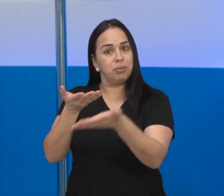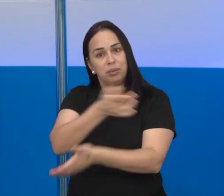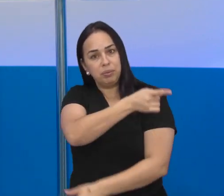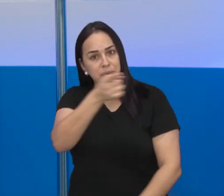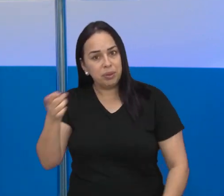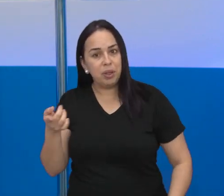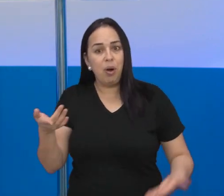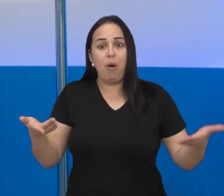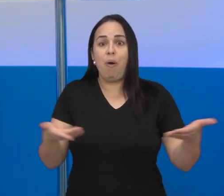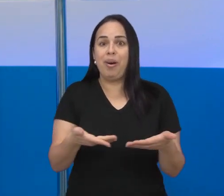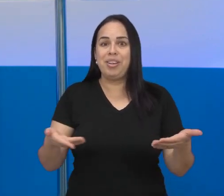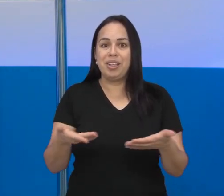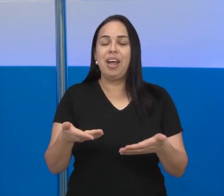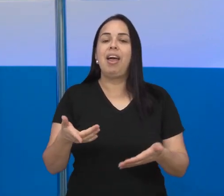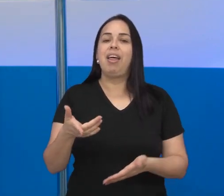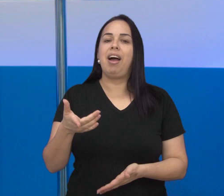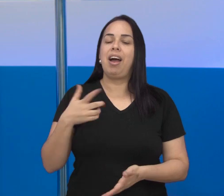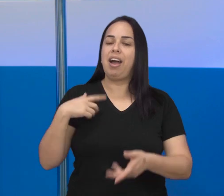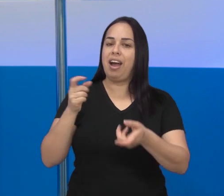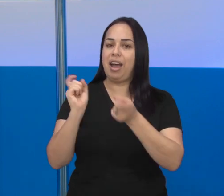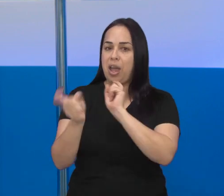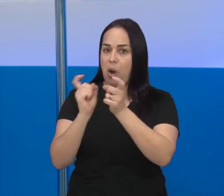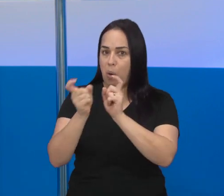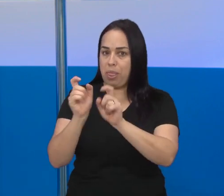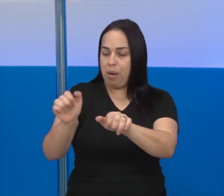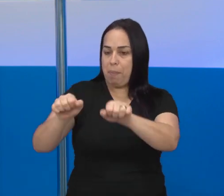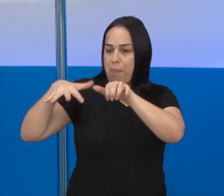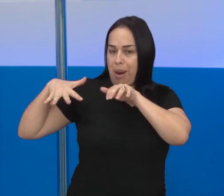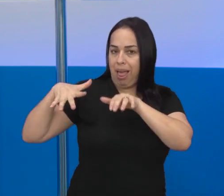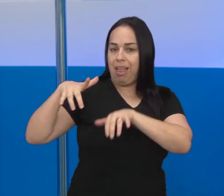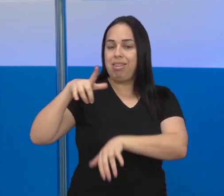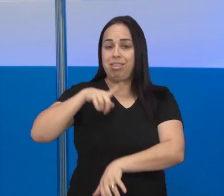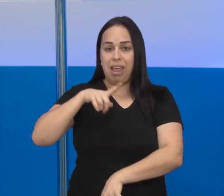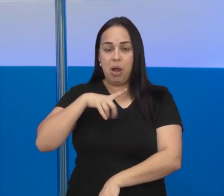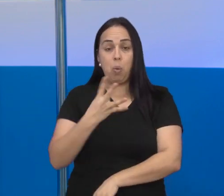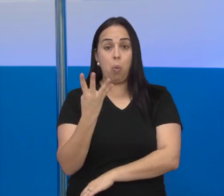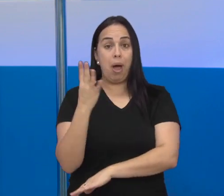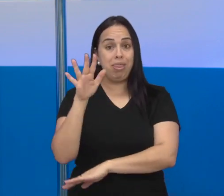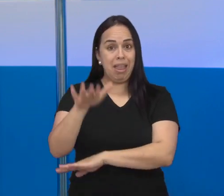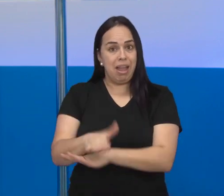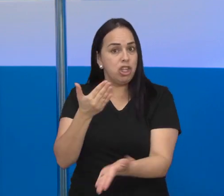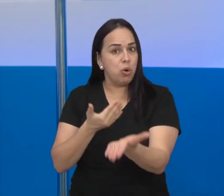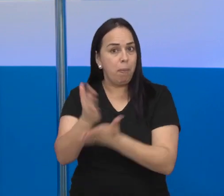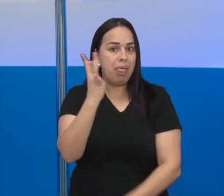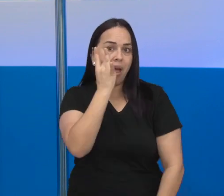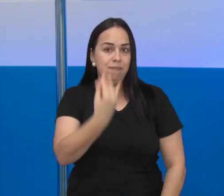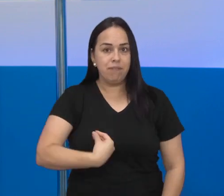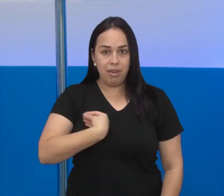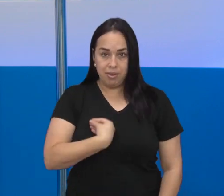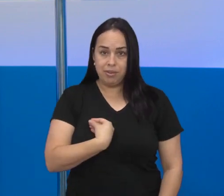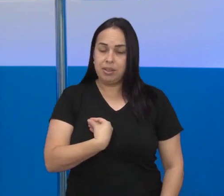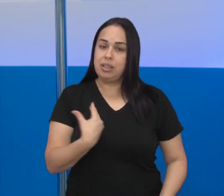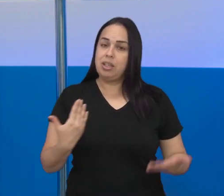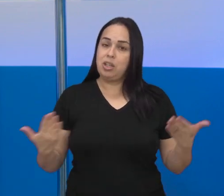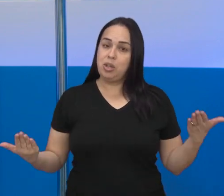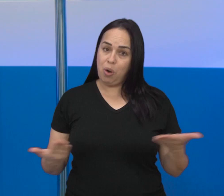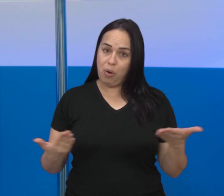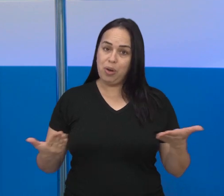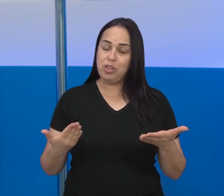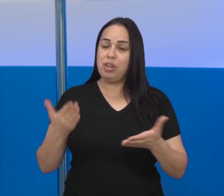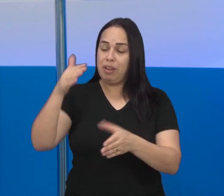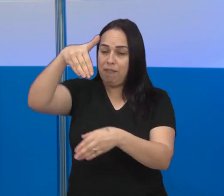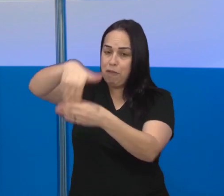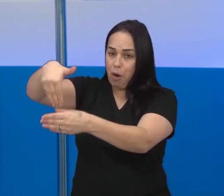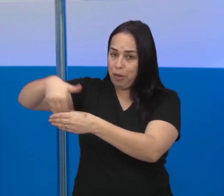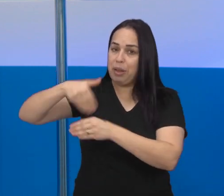para você, isso mesmo, hoje tem sessão plenária com transmissão ao vivo a partir das 4 horas da tarde. E como quinta-feira é